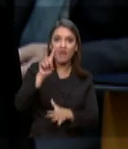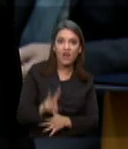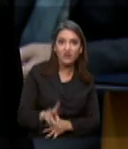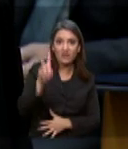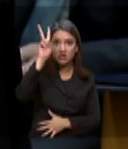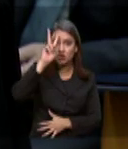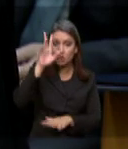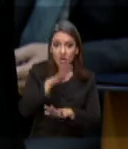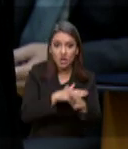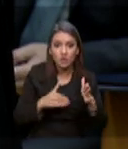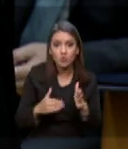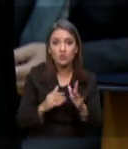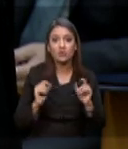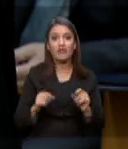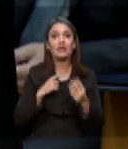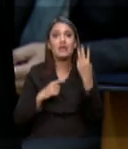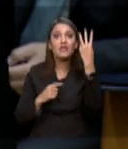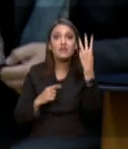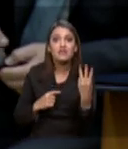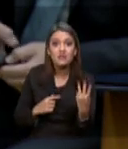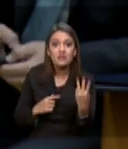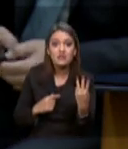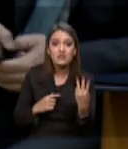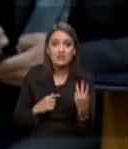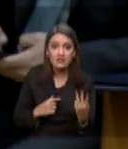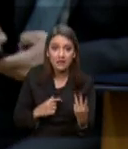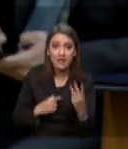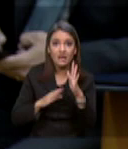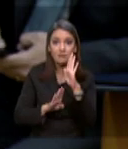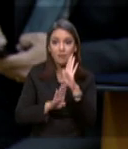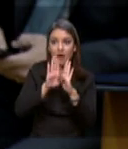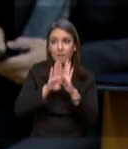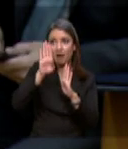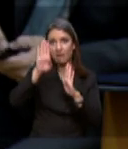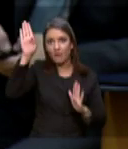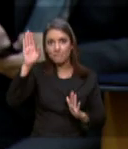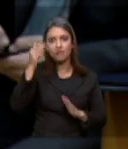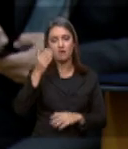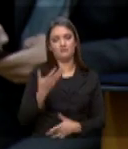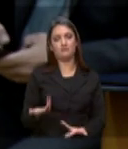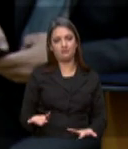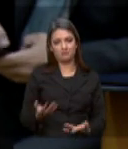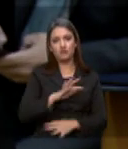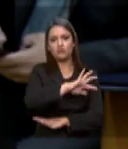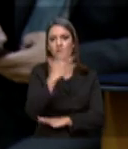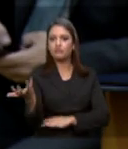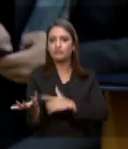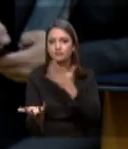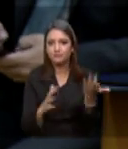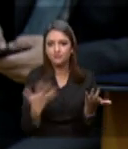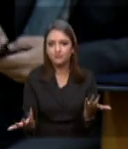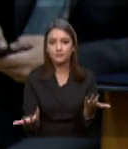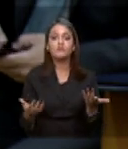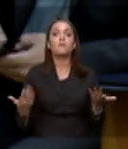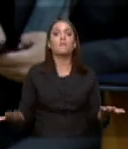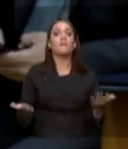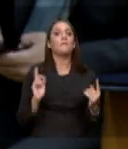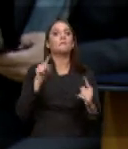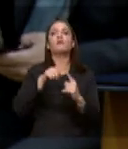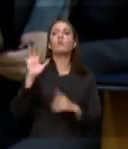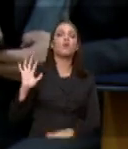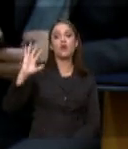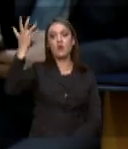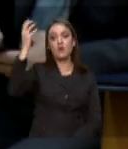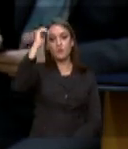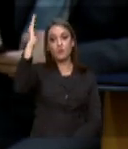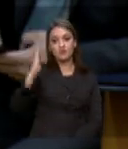em que temos três altas consecutivas de desmatamento. Inclusive, excelências, a meta climática